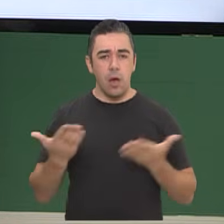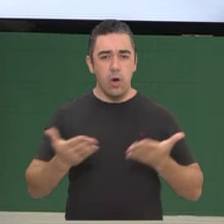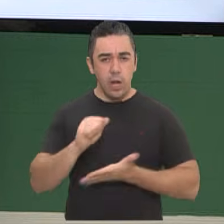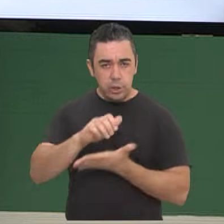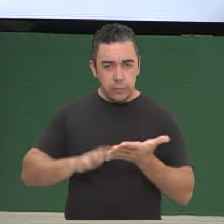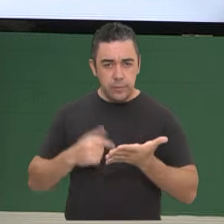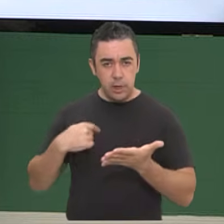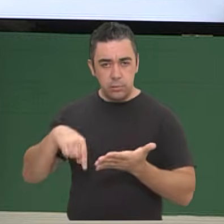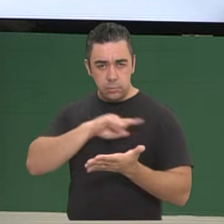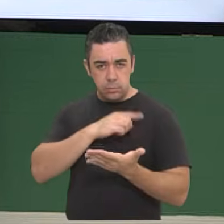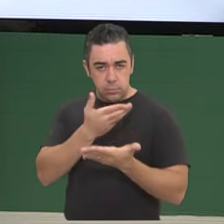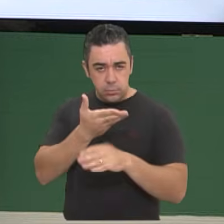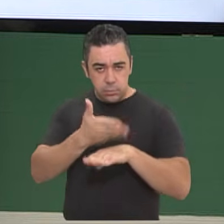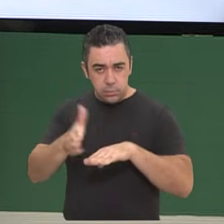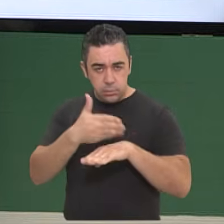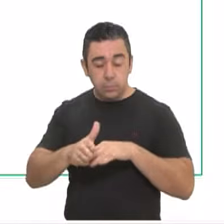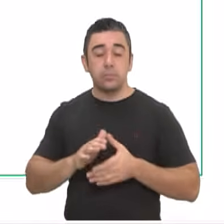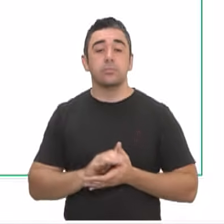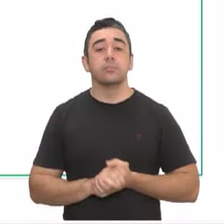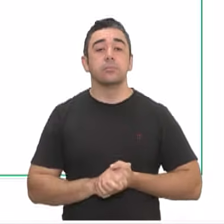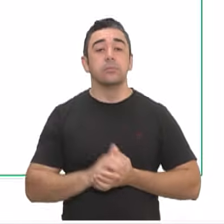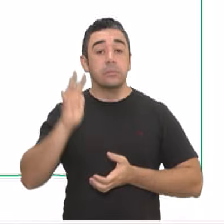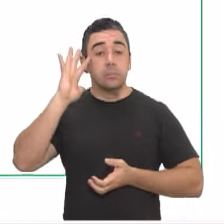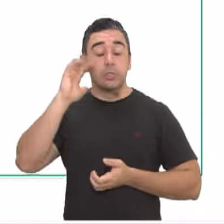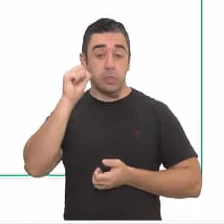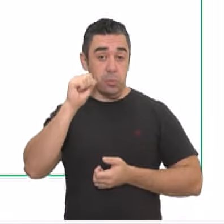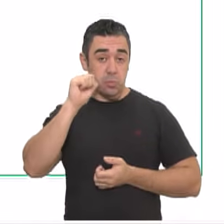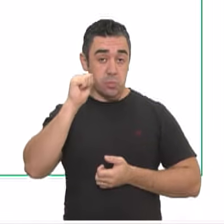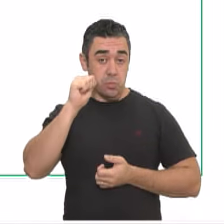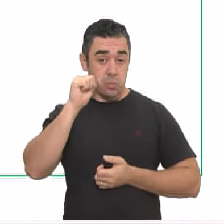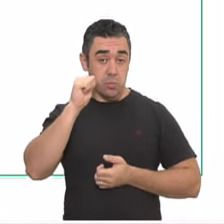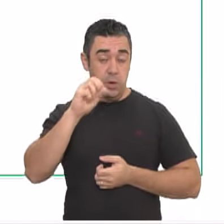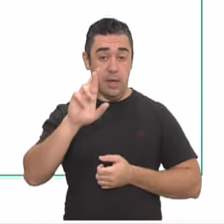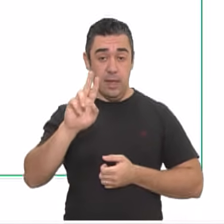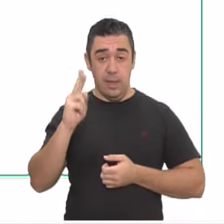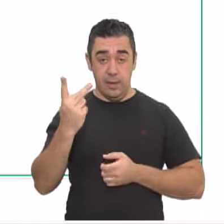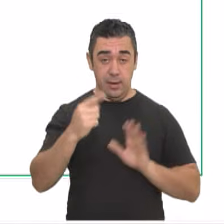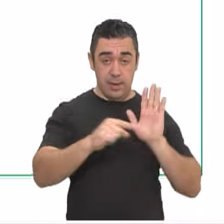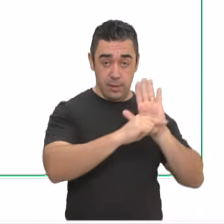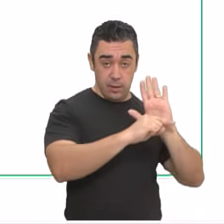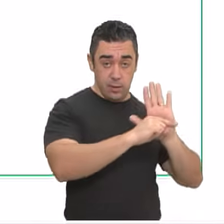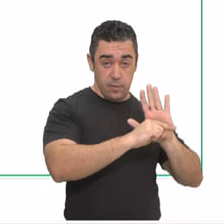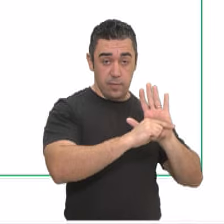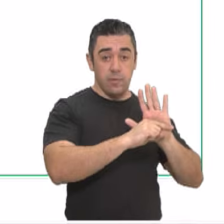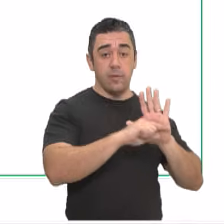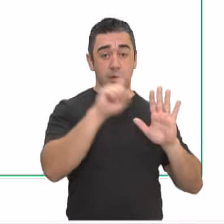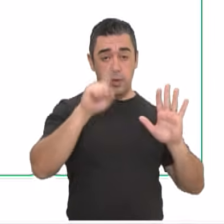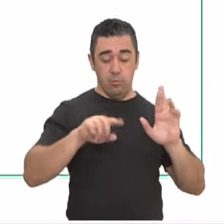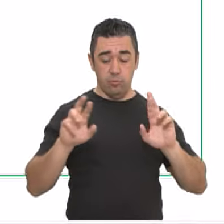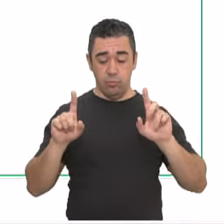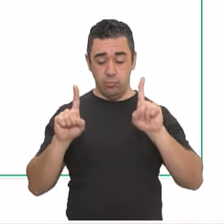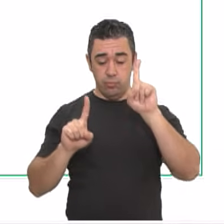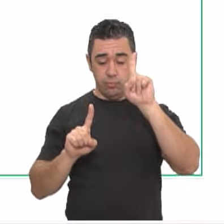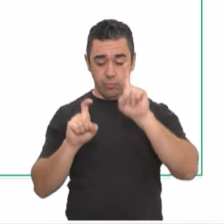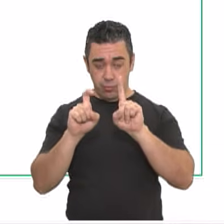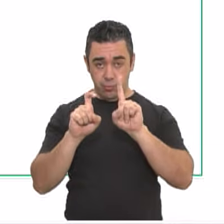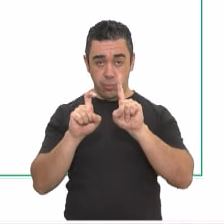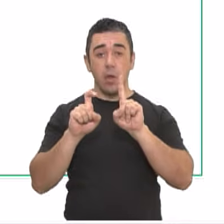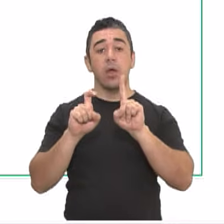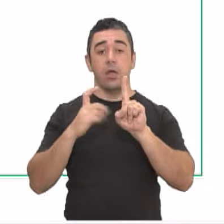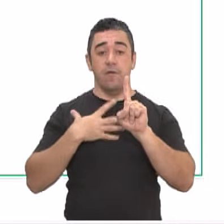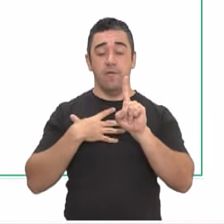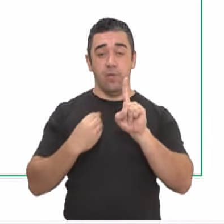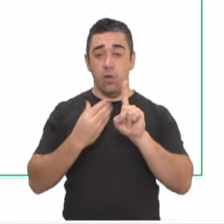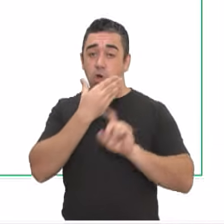treinar, então. Imagine que uma mulher RH positiva, heterozigota para essa característica, tem um filho com um